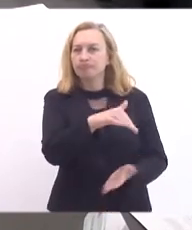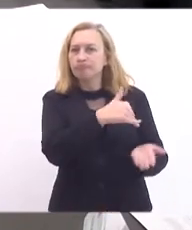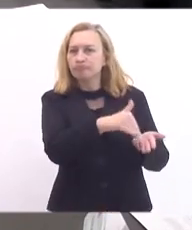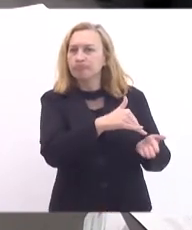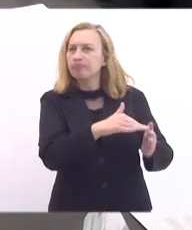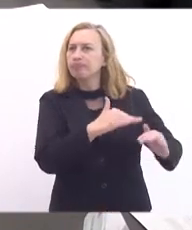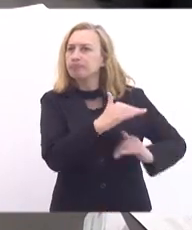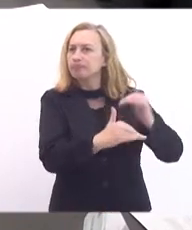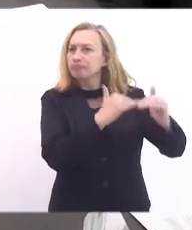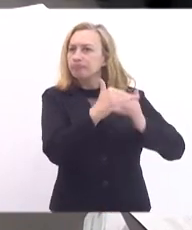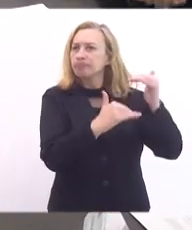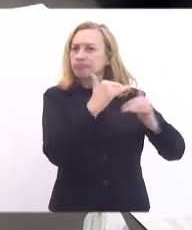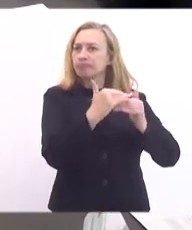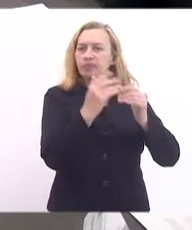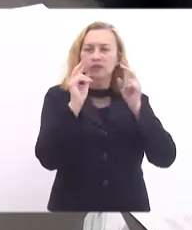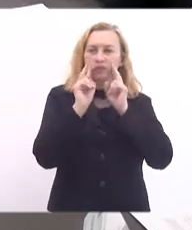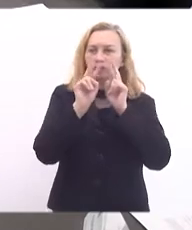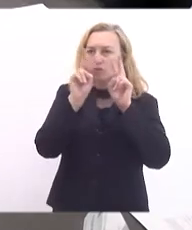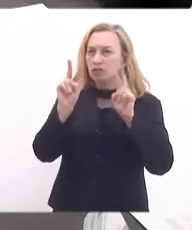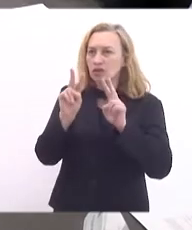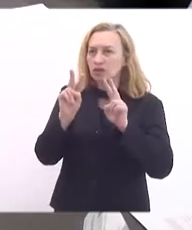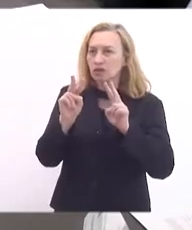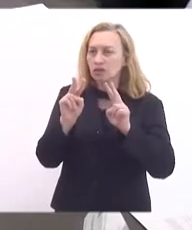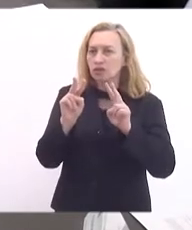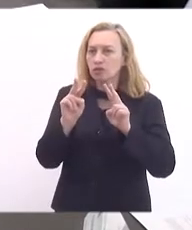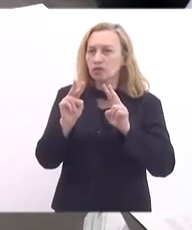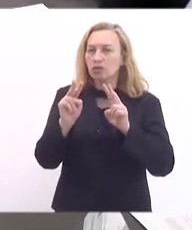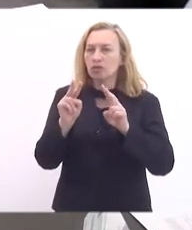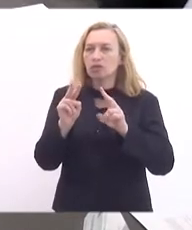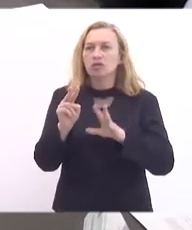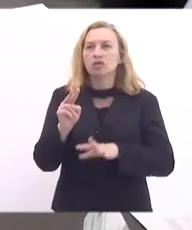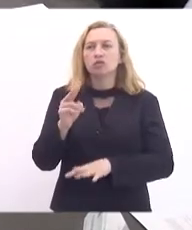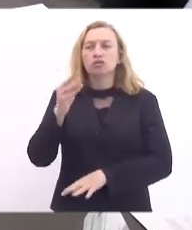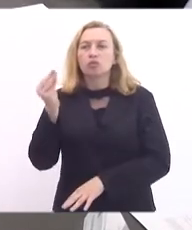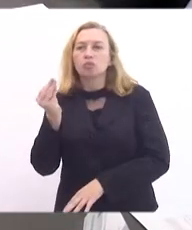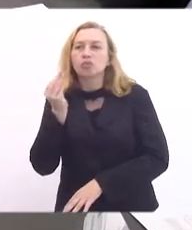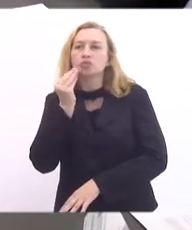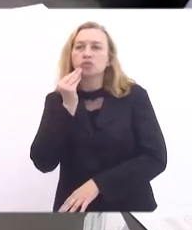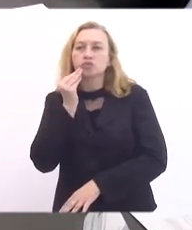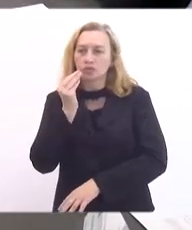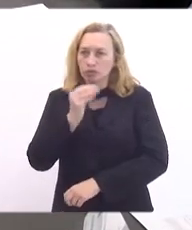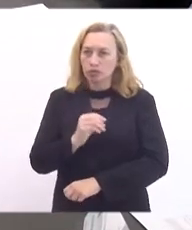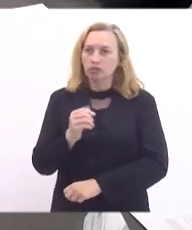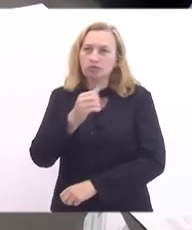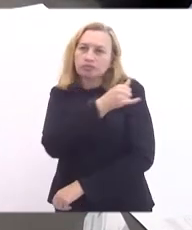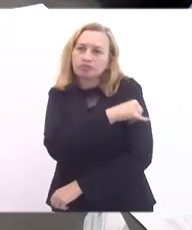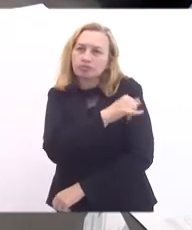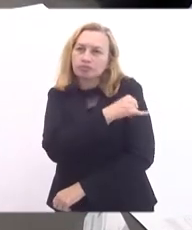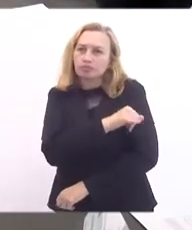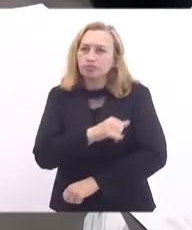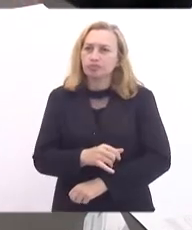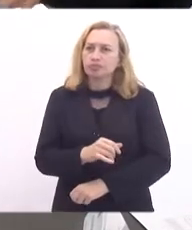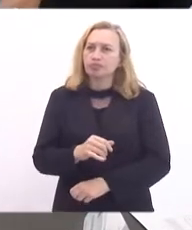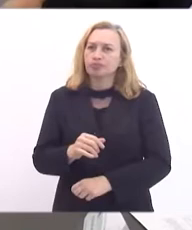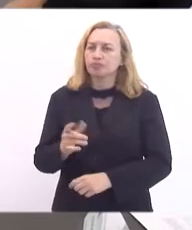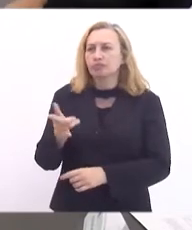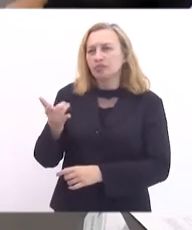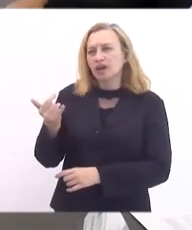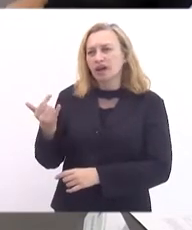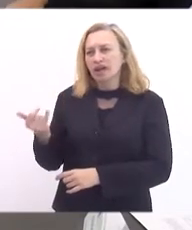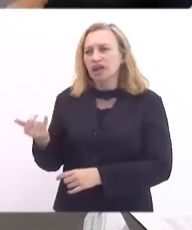desenvolvimento a gente enxerga nesse momento mas janela de oportunidade para o Rio de Janeiro atrair novas